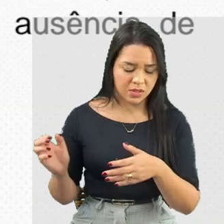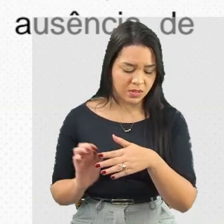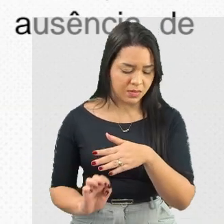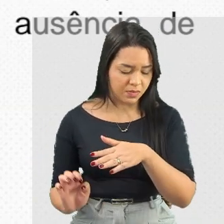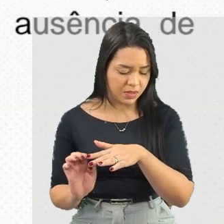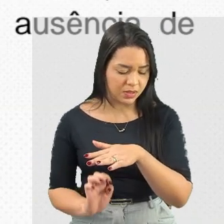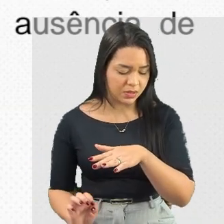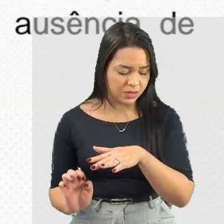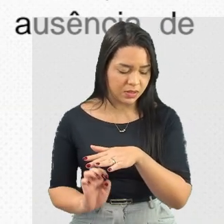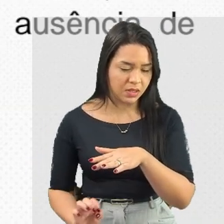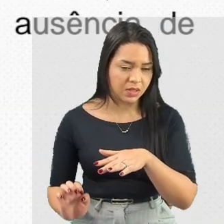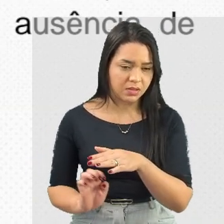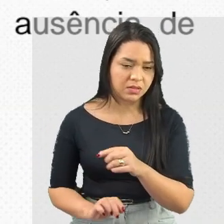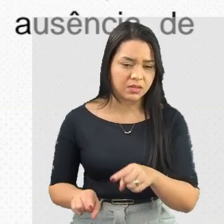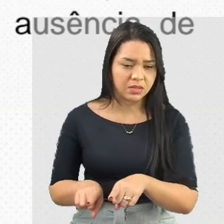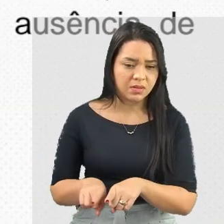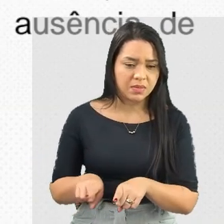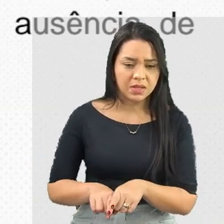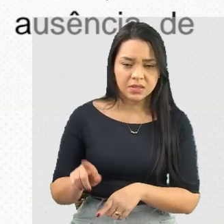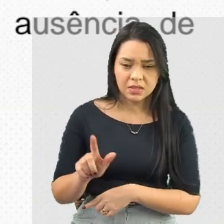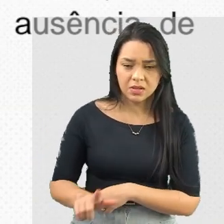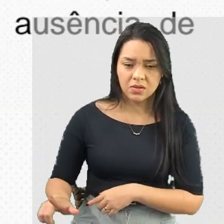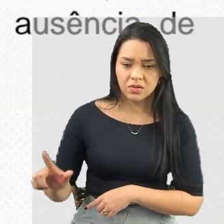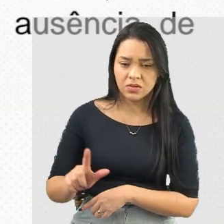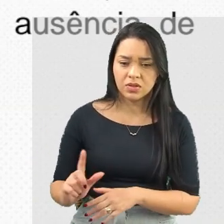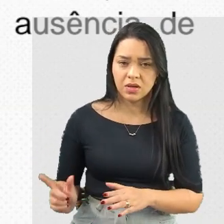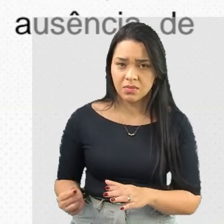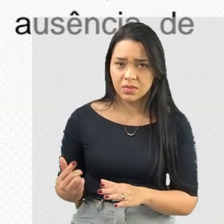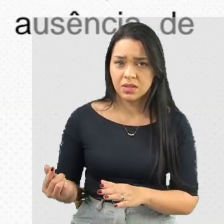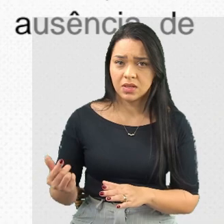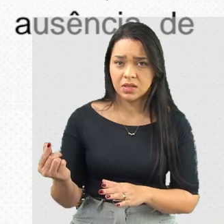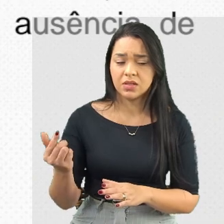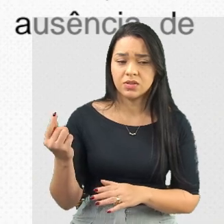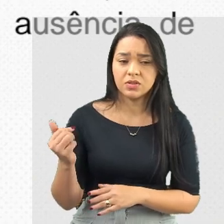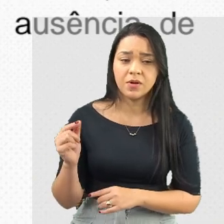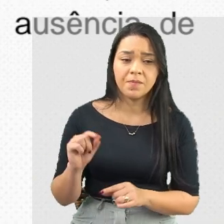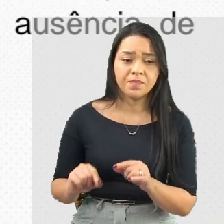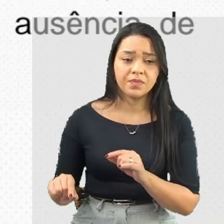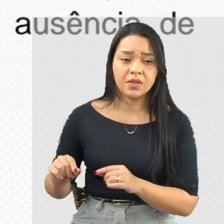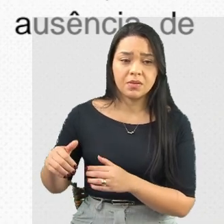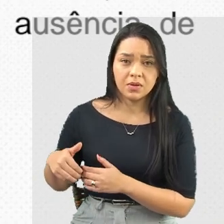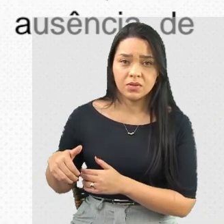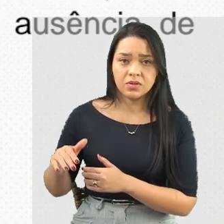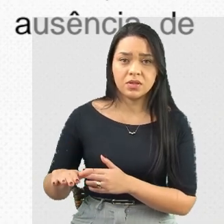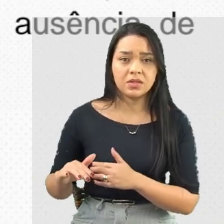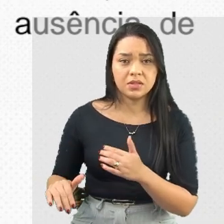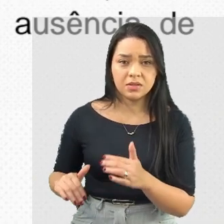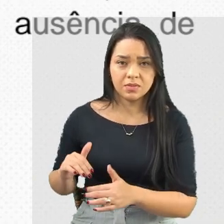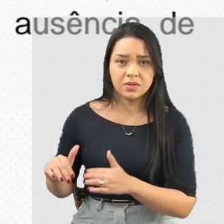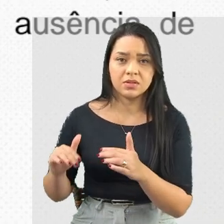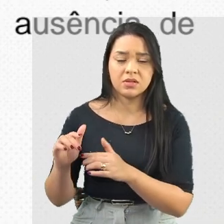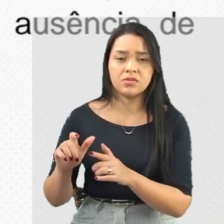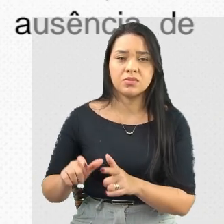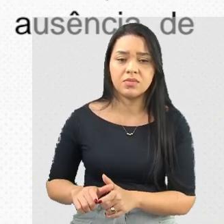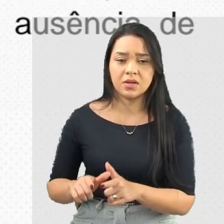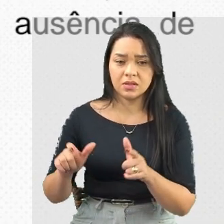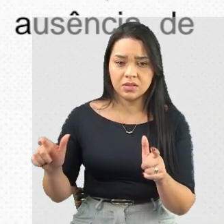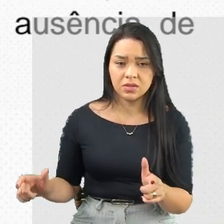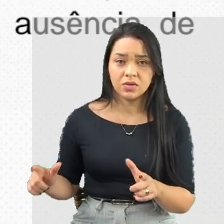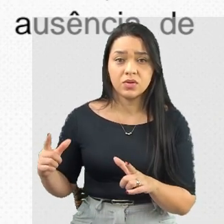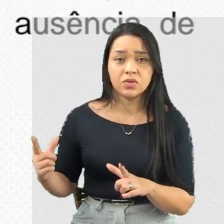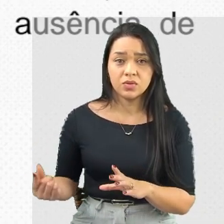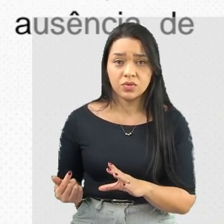né? E essa lógica capitalista tira proveito exatamente para continuar no processo de maximização dos